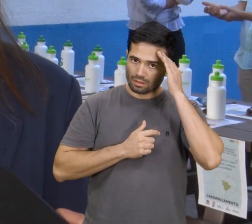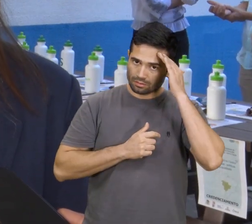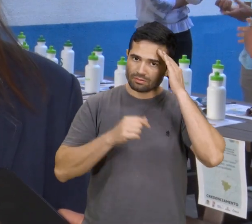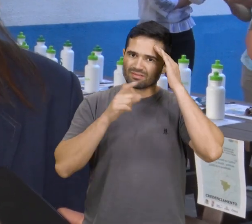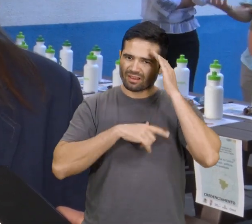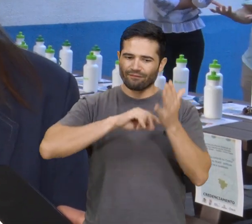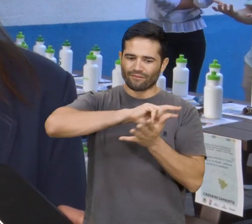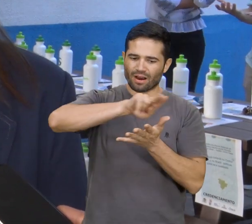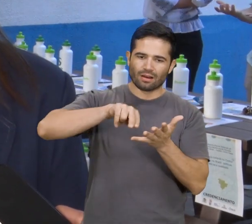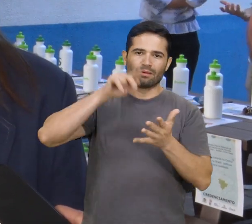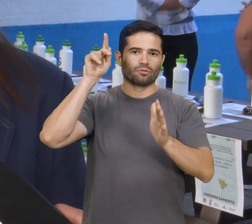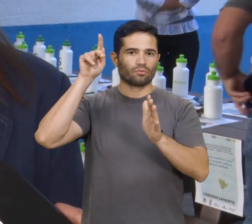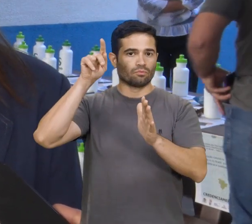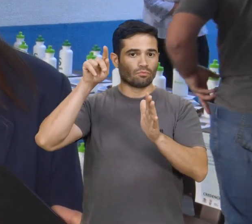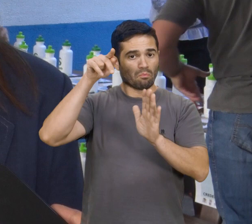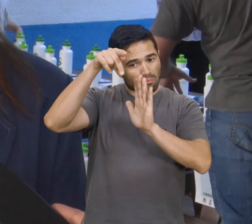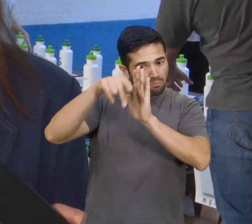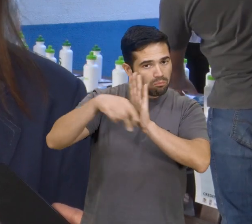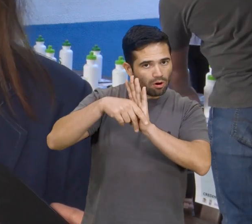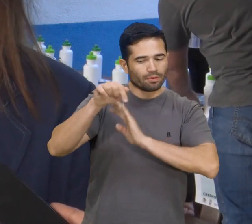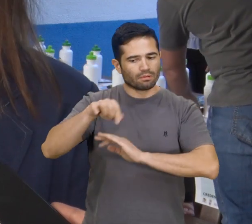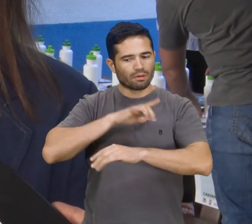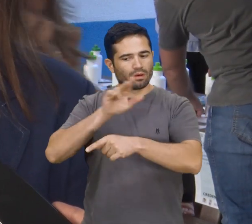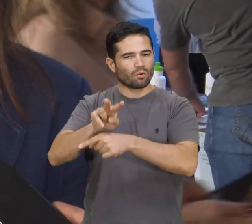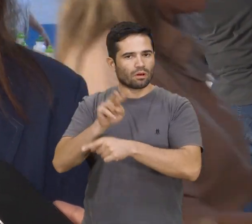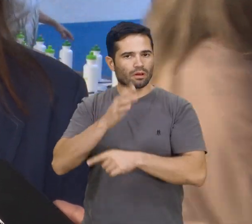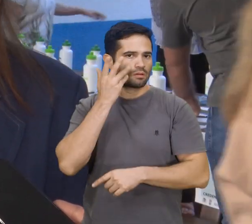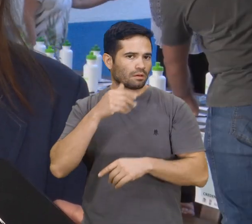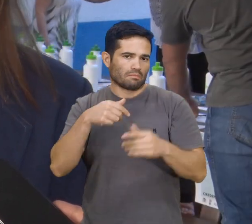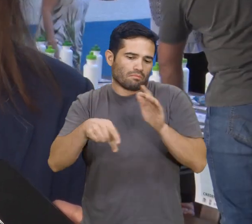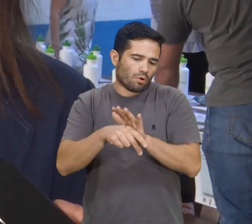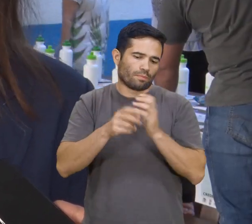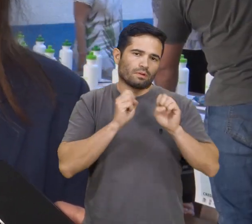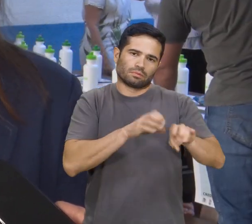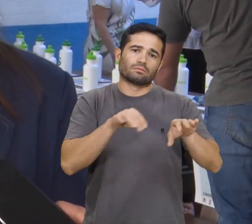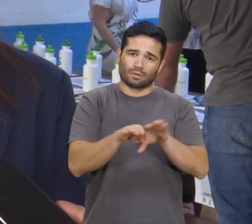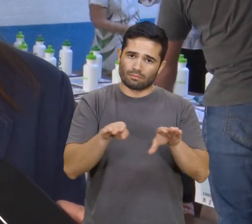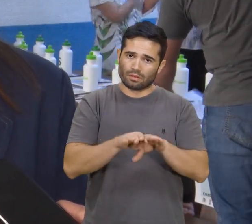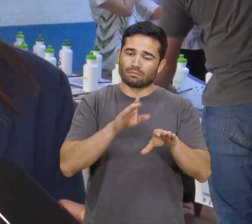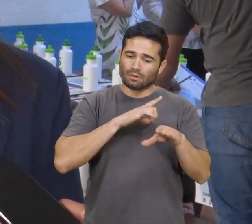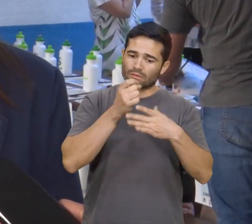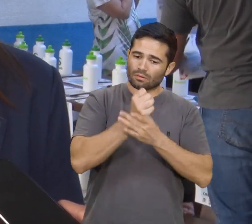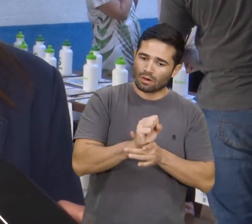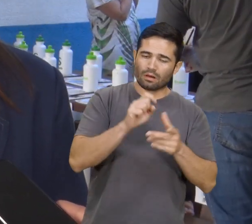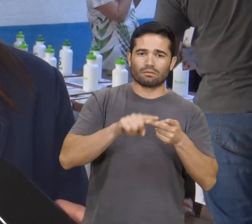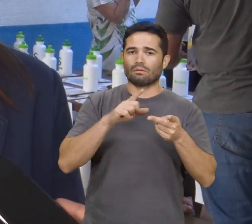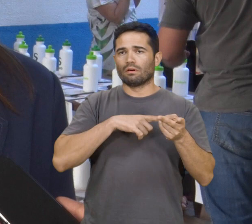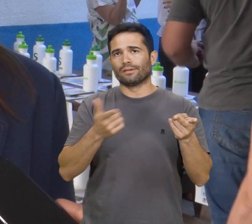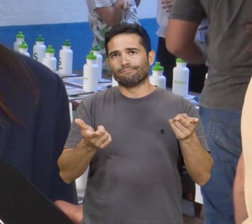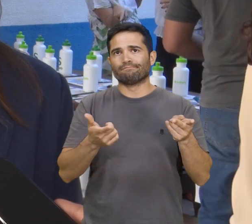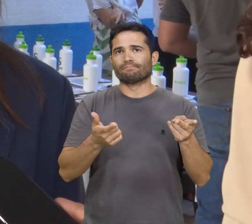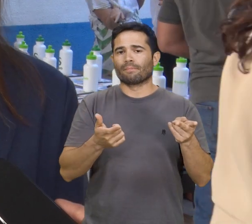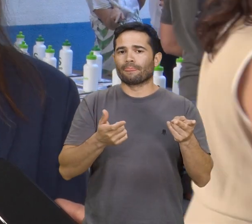que atinge vários graus de proteção das crianças, né? Tanto na questão própria da educação, mas também na questão de segurança,